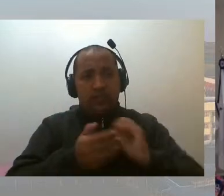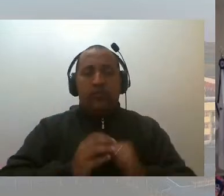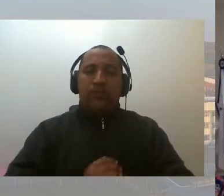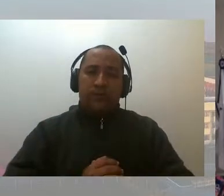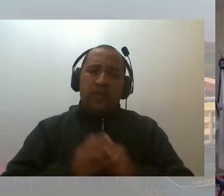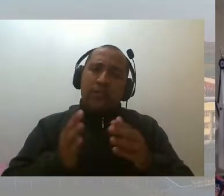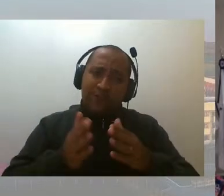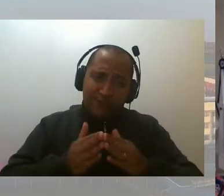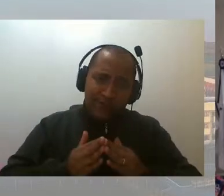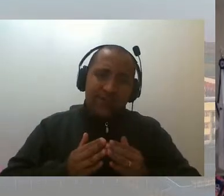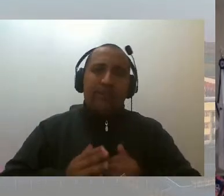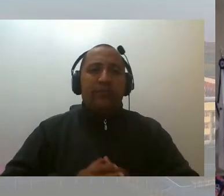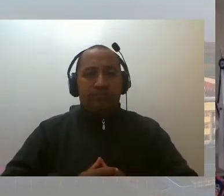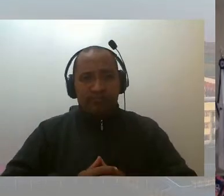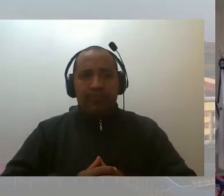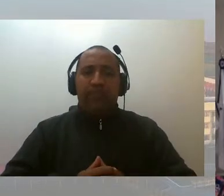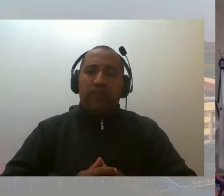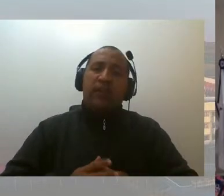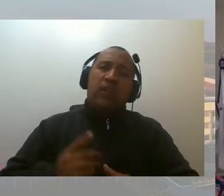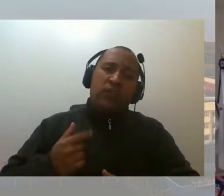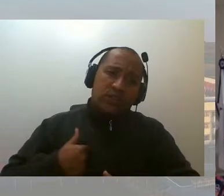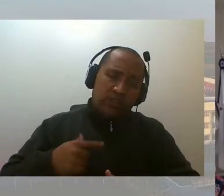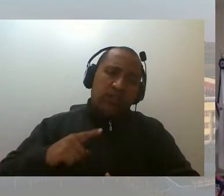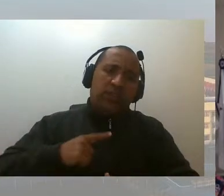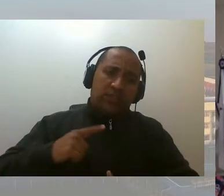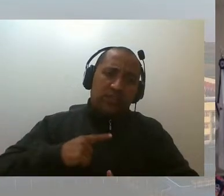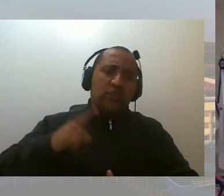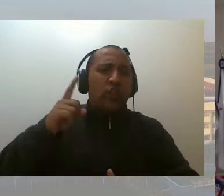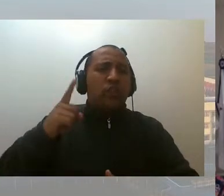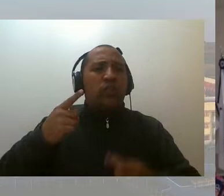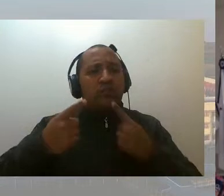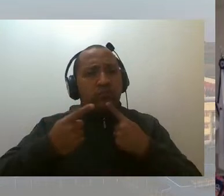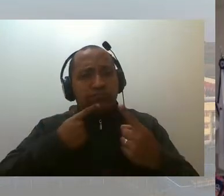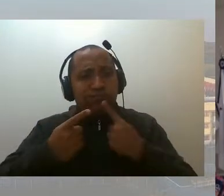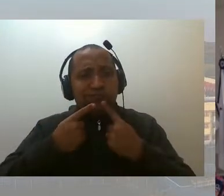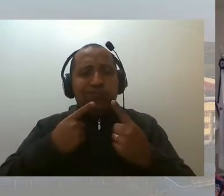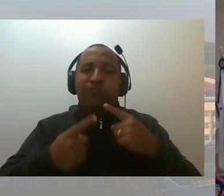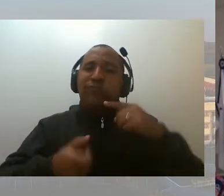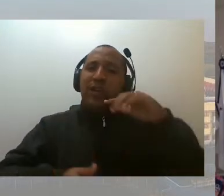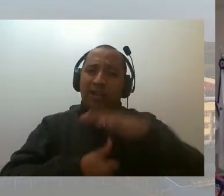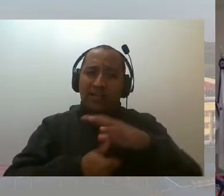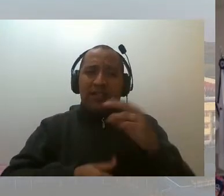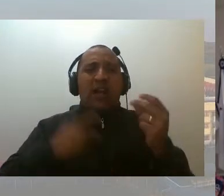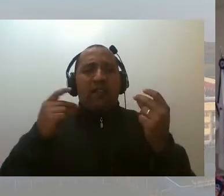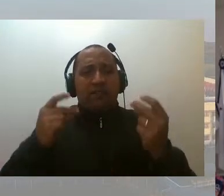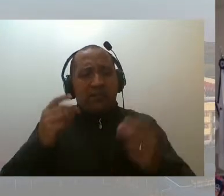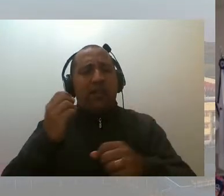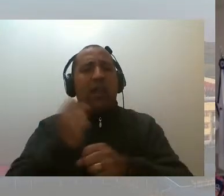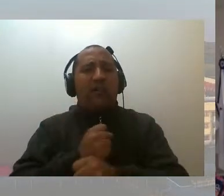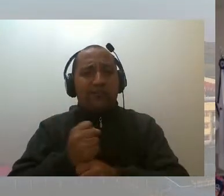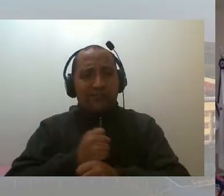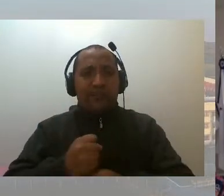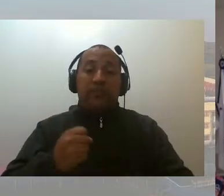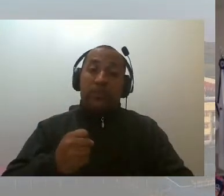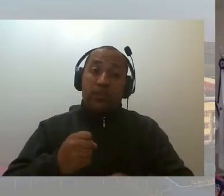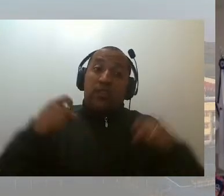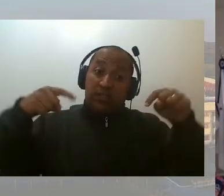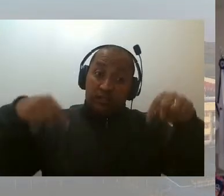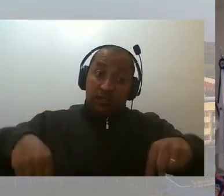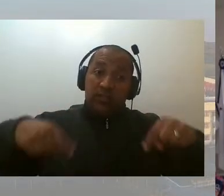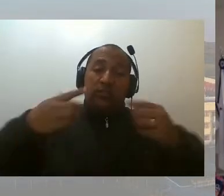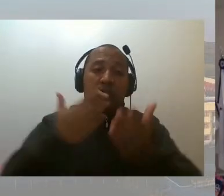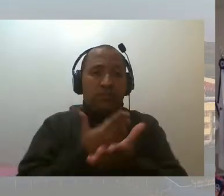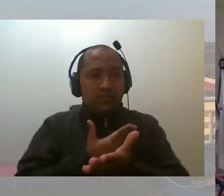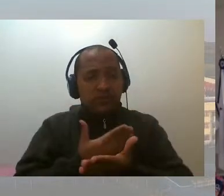e solicitávamos o diálogo com a reitoria há bastante tempo. E nesse processo